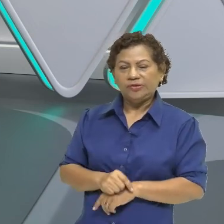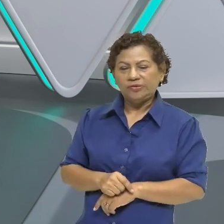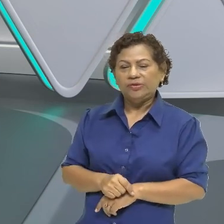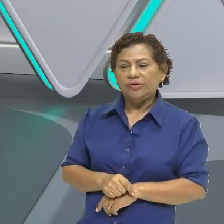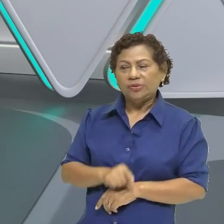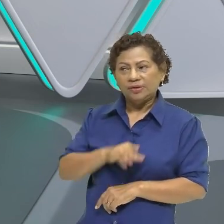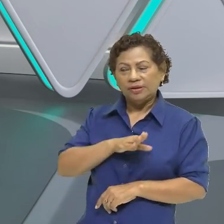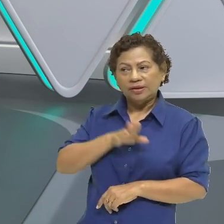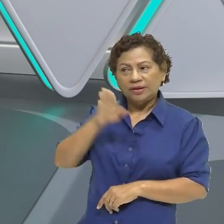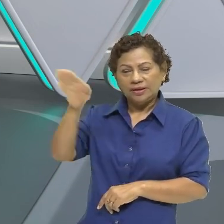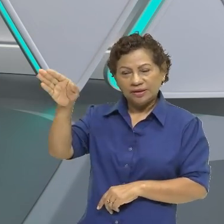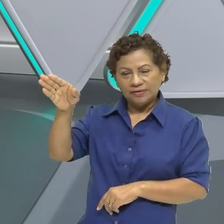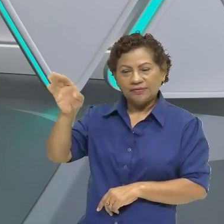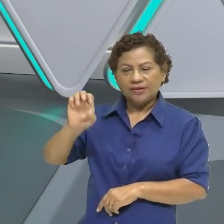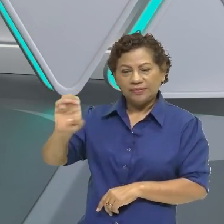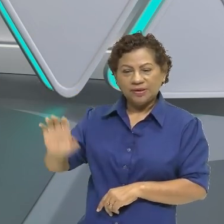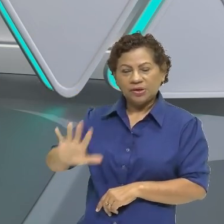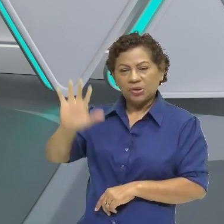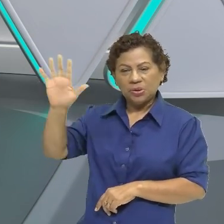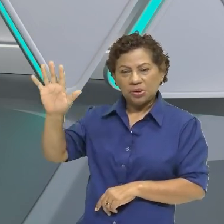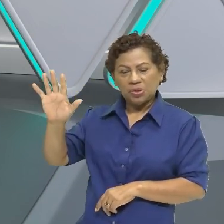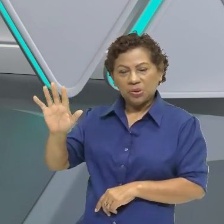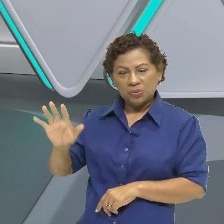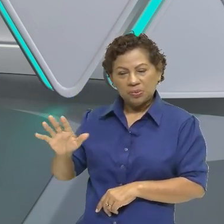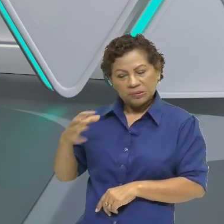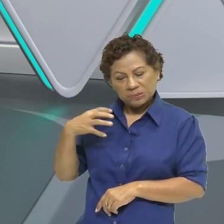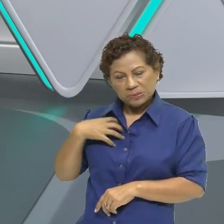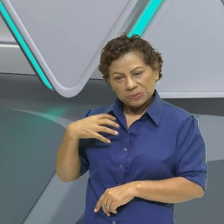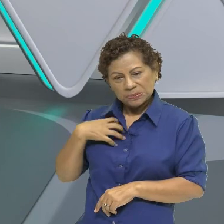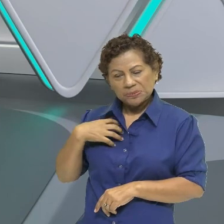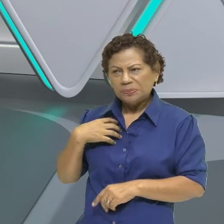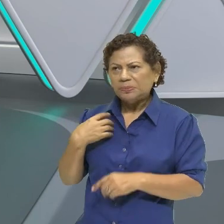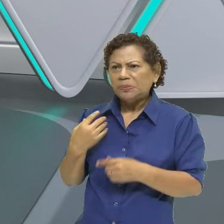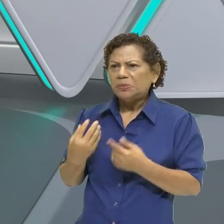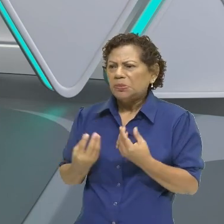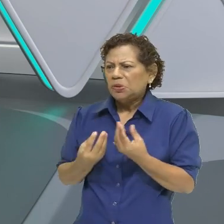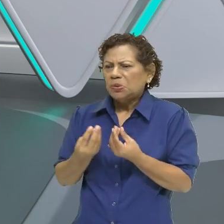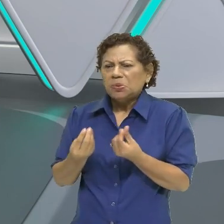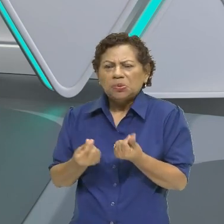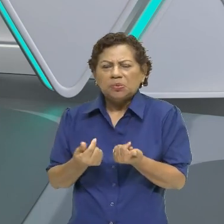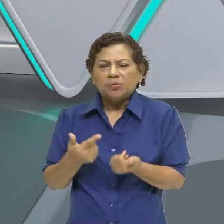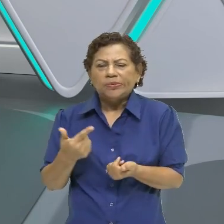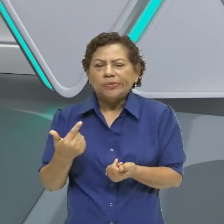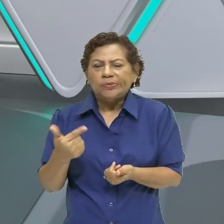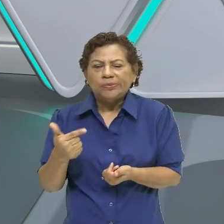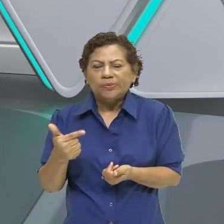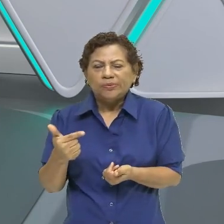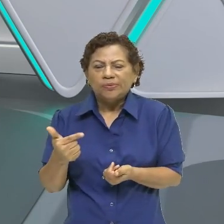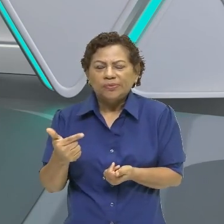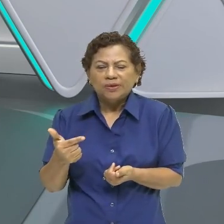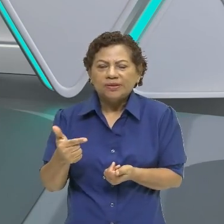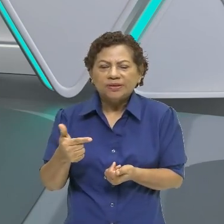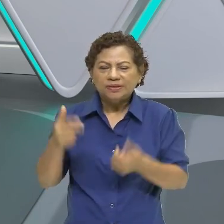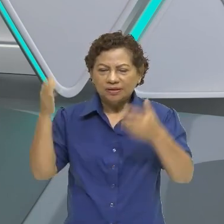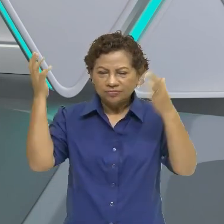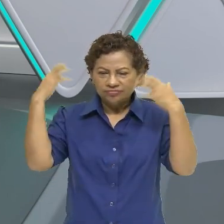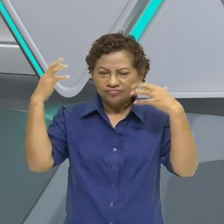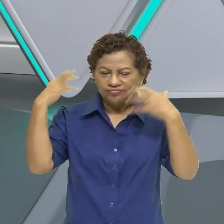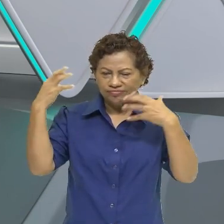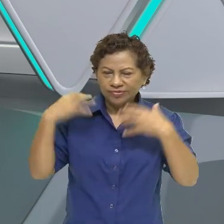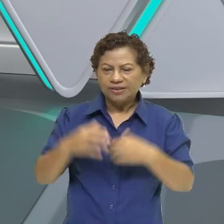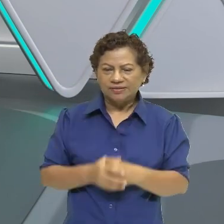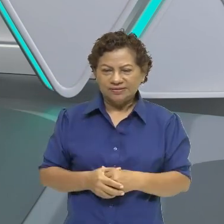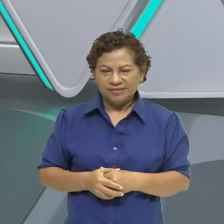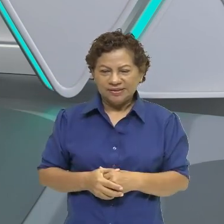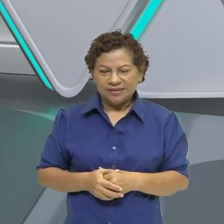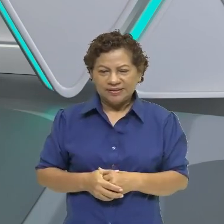sente aqui a você sai do necessidade. banho e você já acha que você está suado. Você tem a necessidade de fazer o seu asseio constantemente, 2 ou 3 vezes.